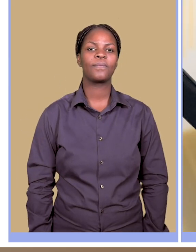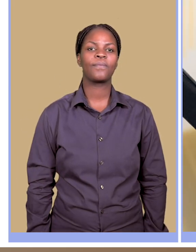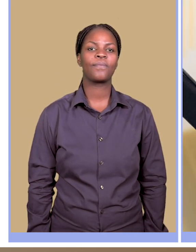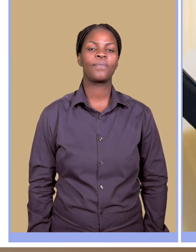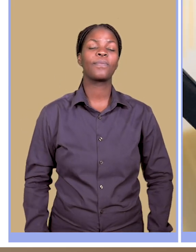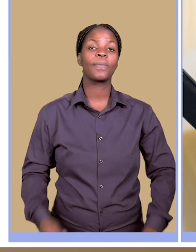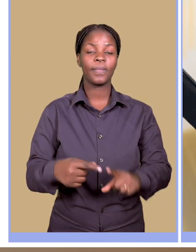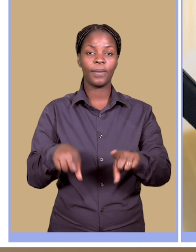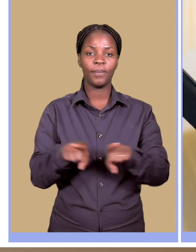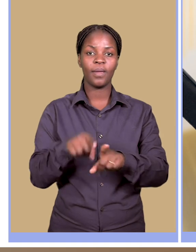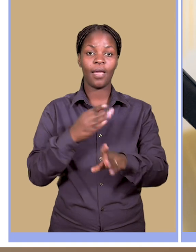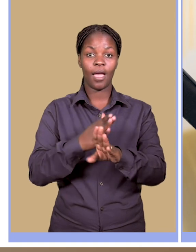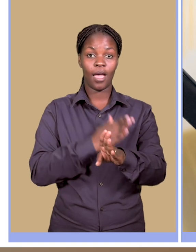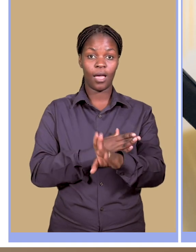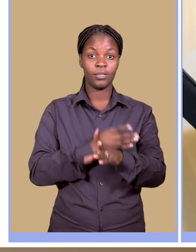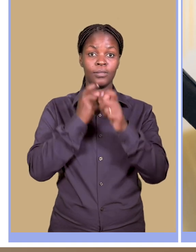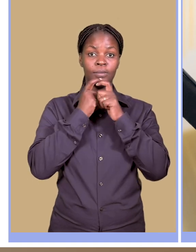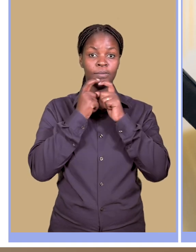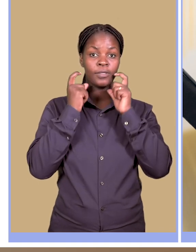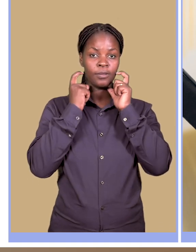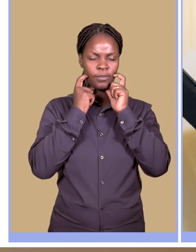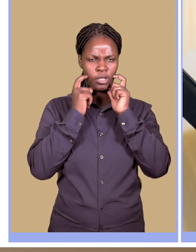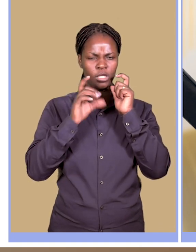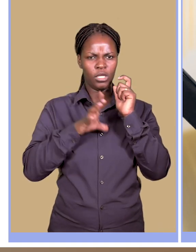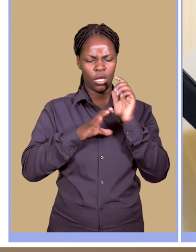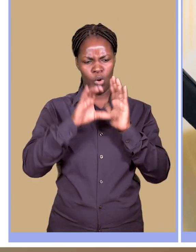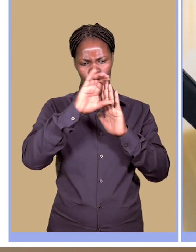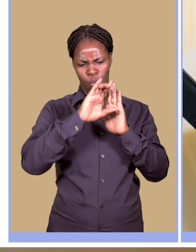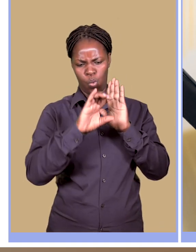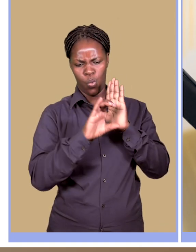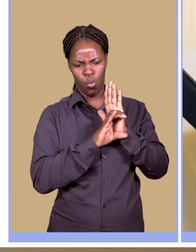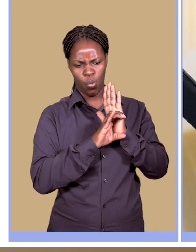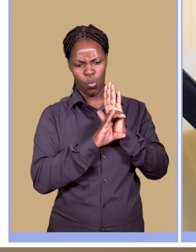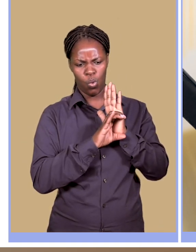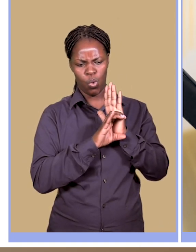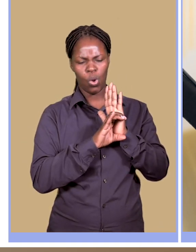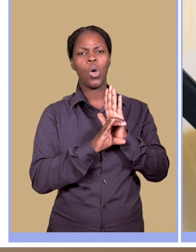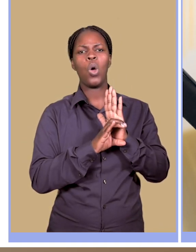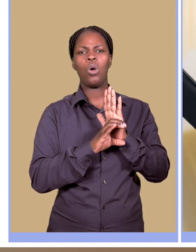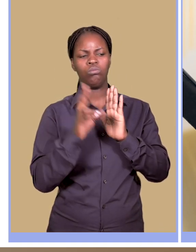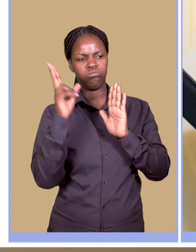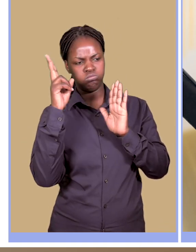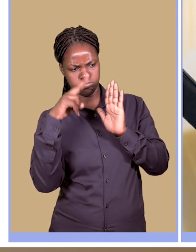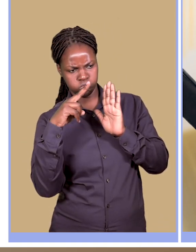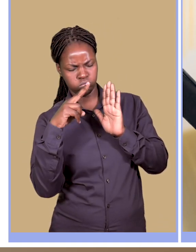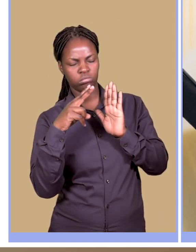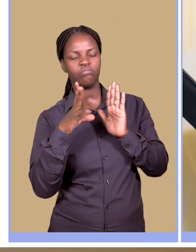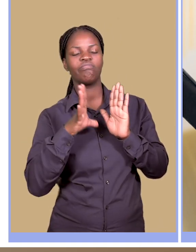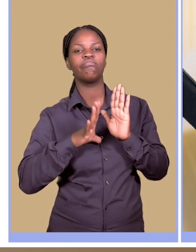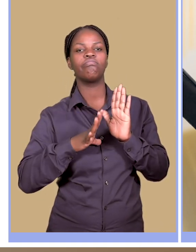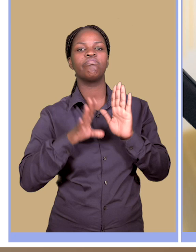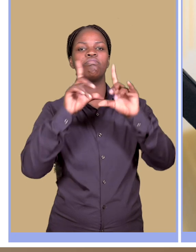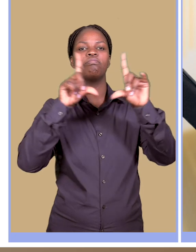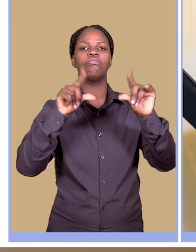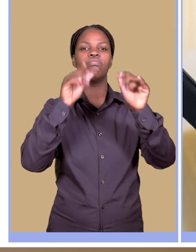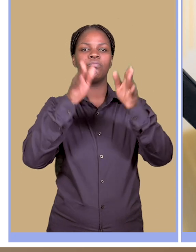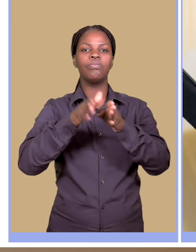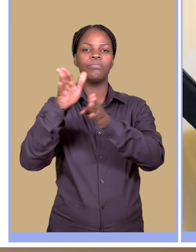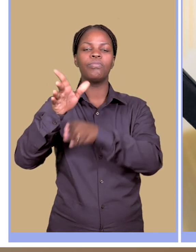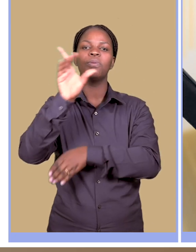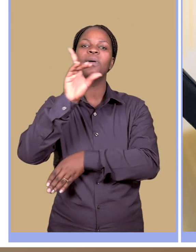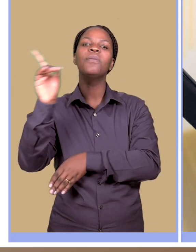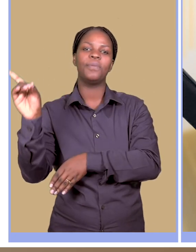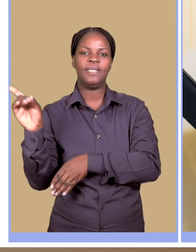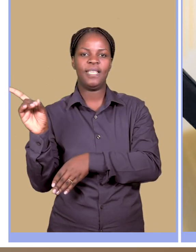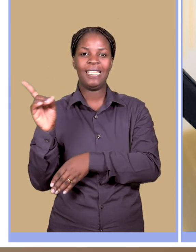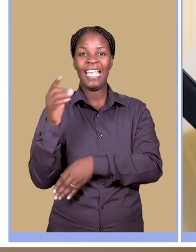contar que Moçambique já contava com uma Constituição que olhava para as pessoas com deficiência com certa veemência. Portanto, dedica pelo